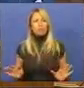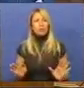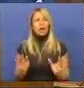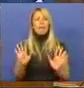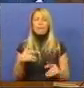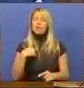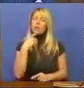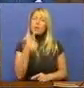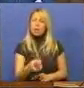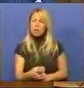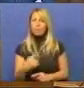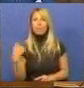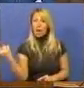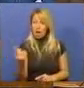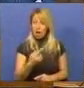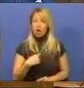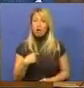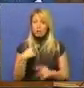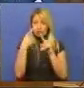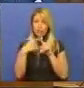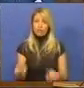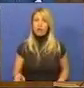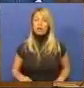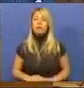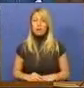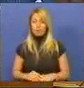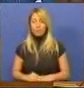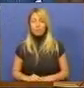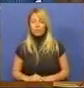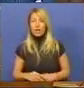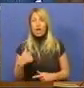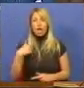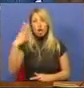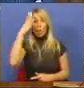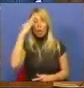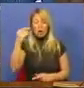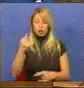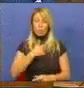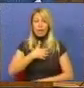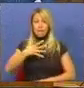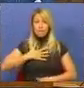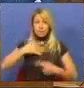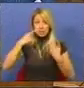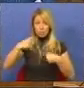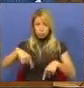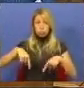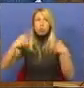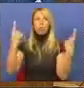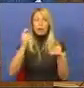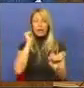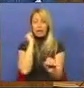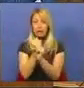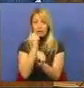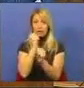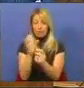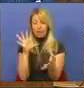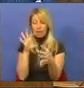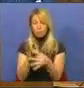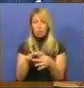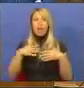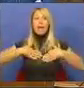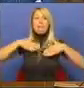Deputado, a nossa diferença é esta. Eu acho que uma empresa pública que trabalha para a Marinha de